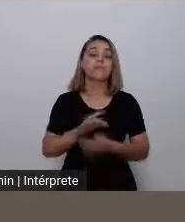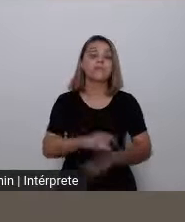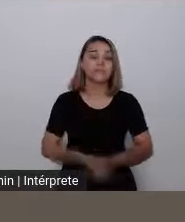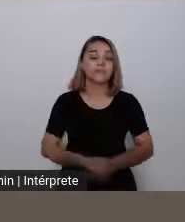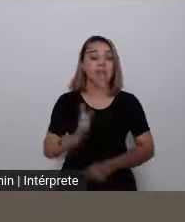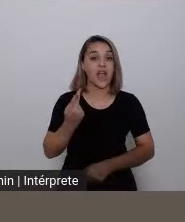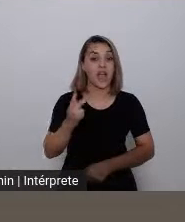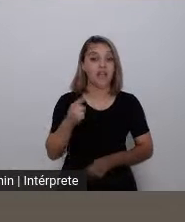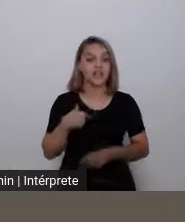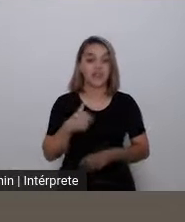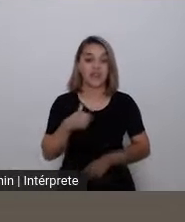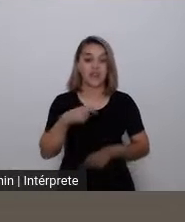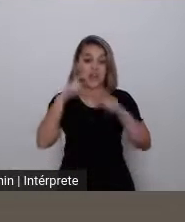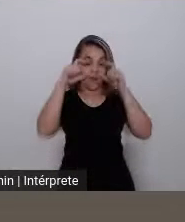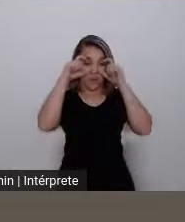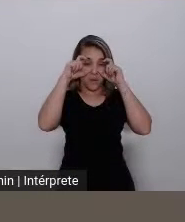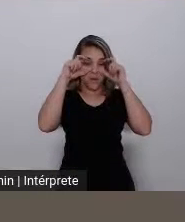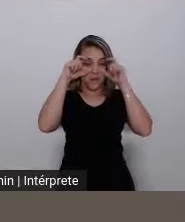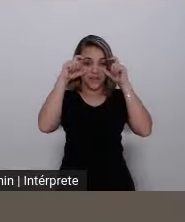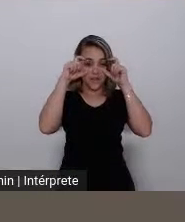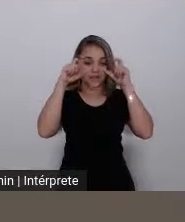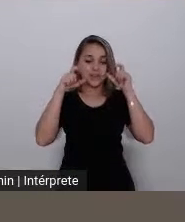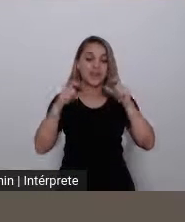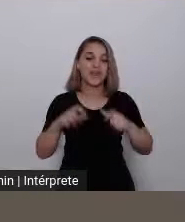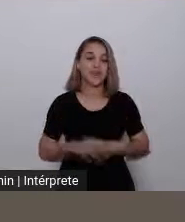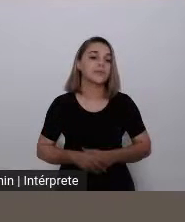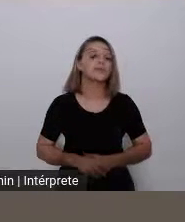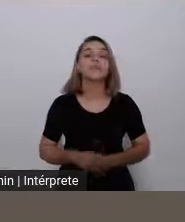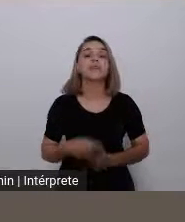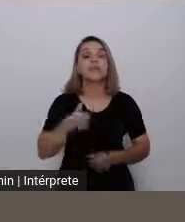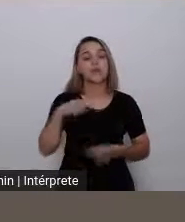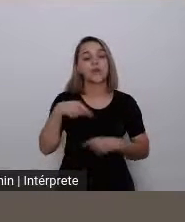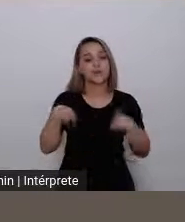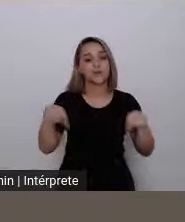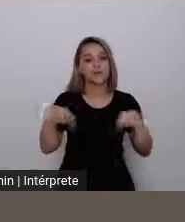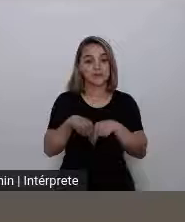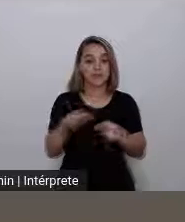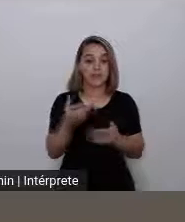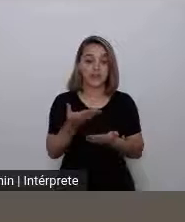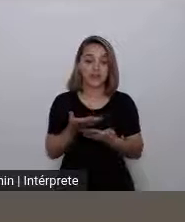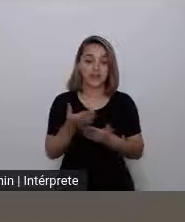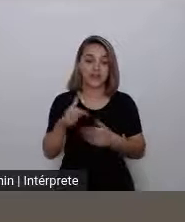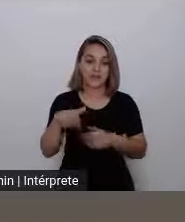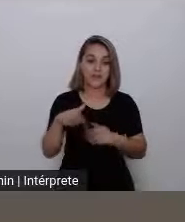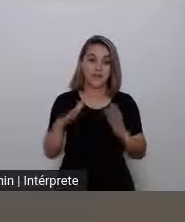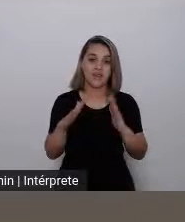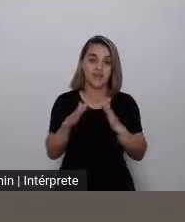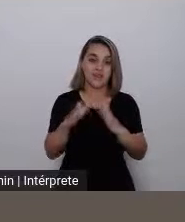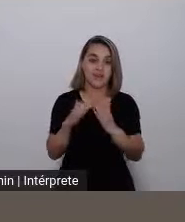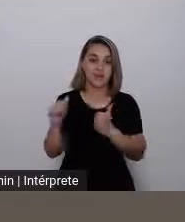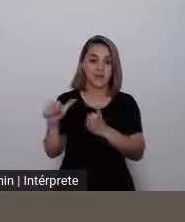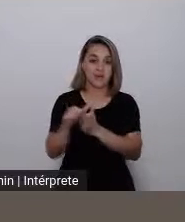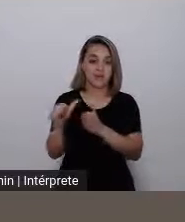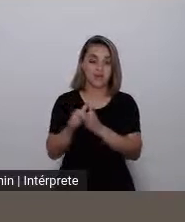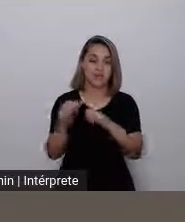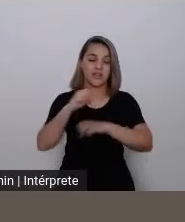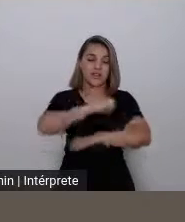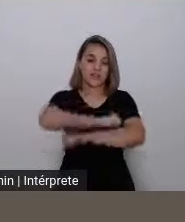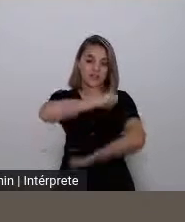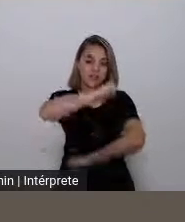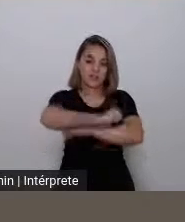fino. Estou conversando com vocês na sala da minha casa, sentada junto à janela, na zona oeste de São